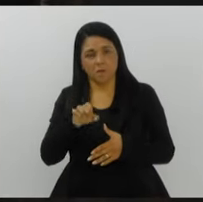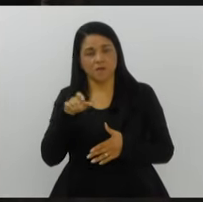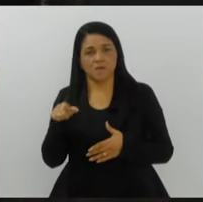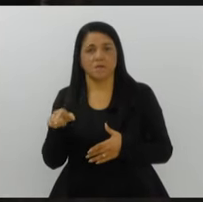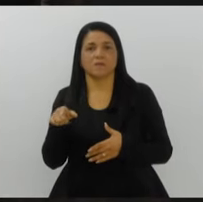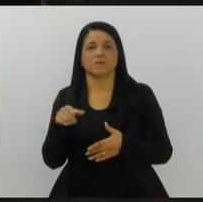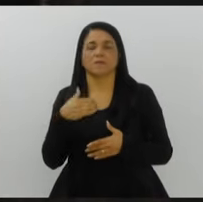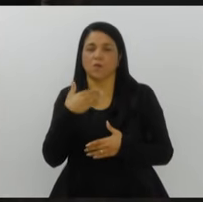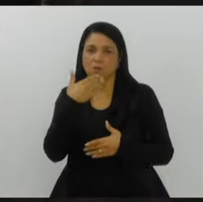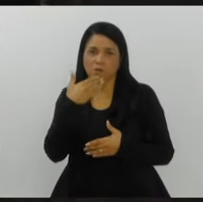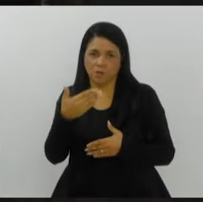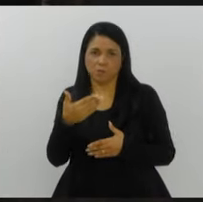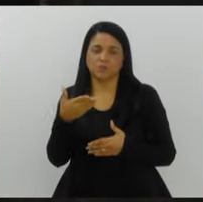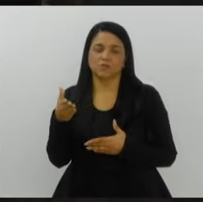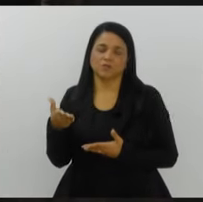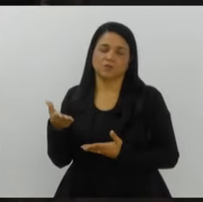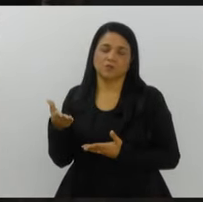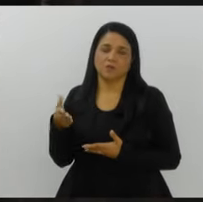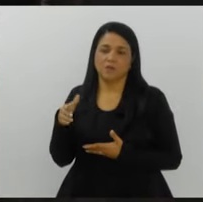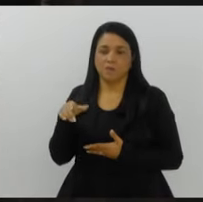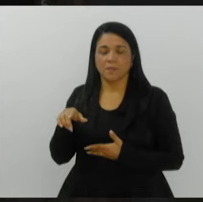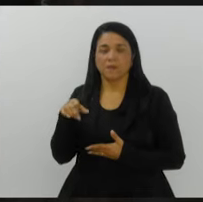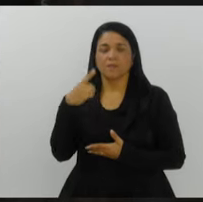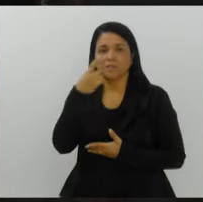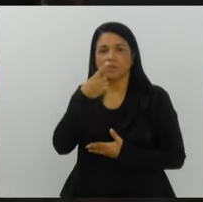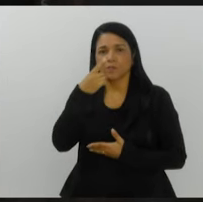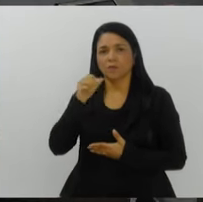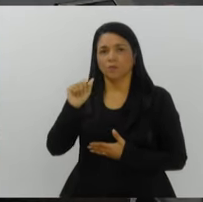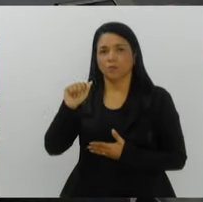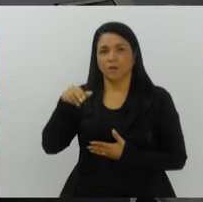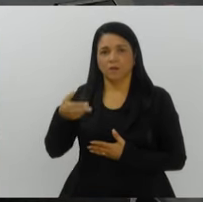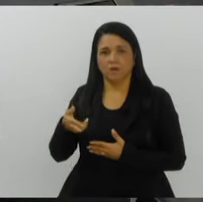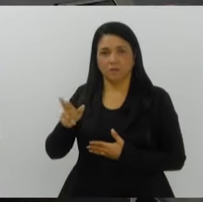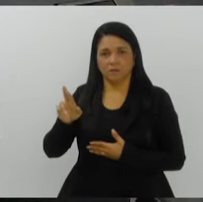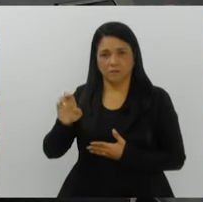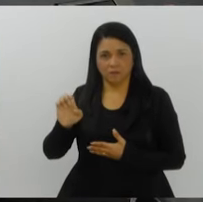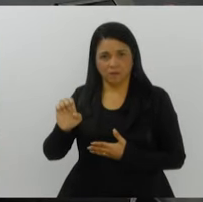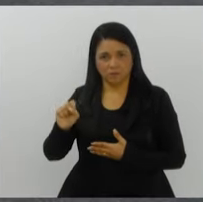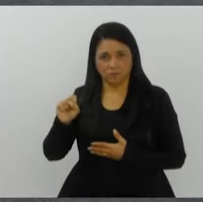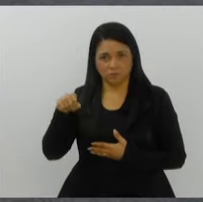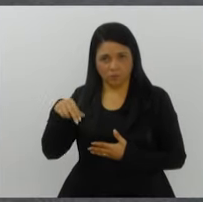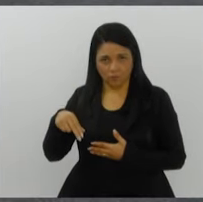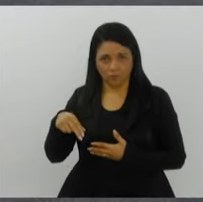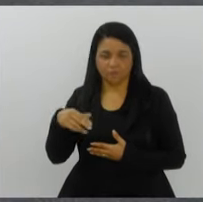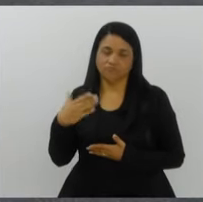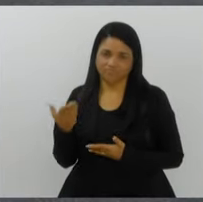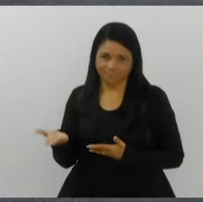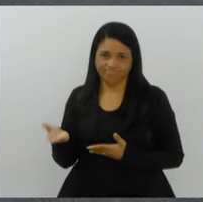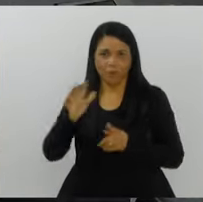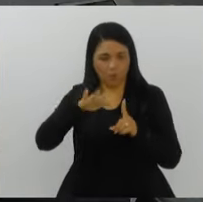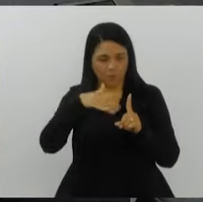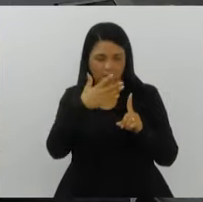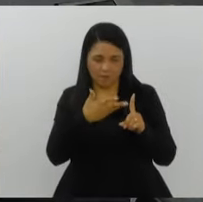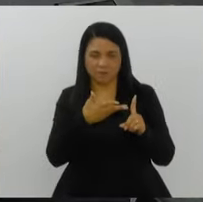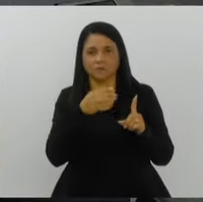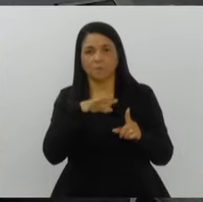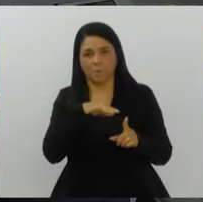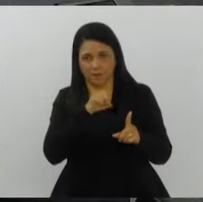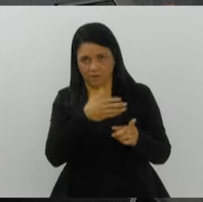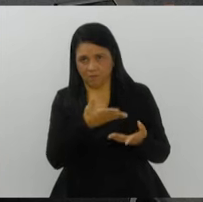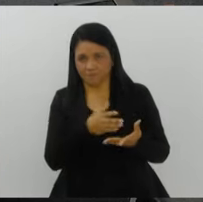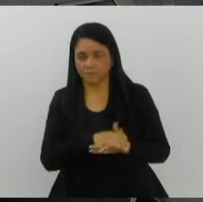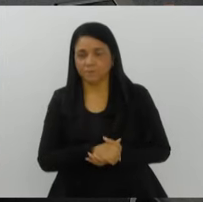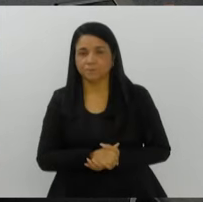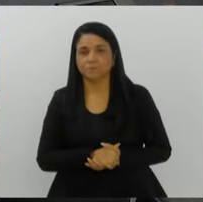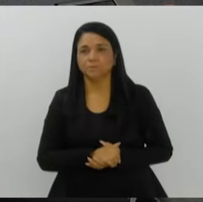também, do nosso querido deputado Anderson de Moraes. Sem a menor dificuldade. Queria também... Obrigada.